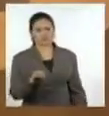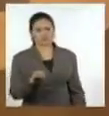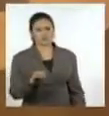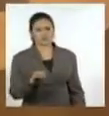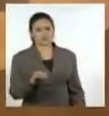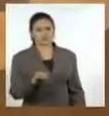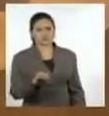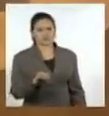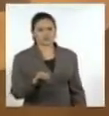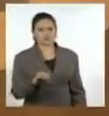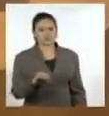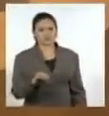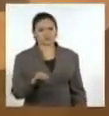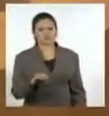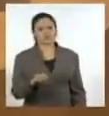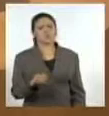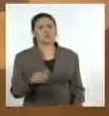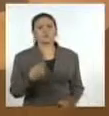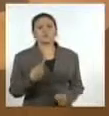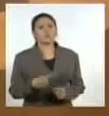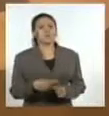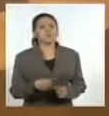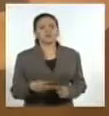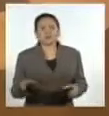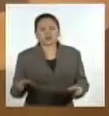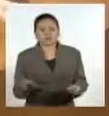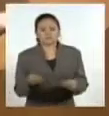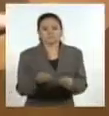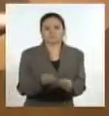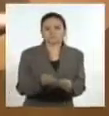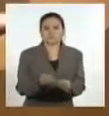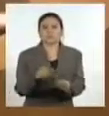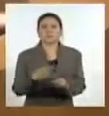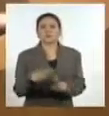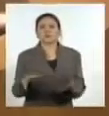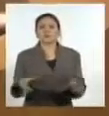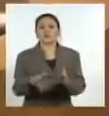dele com o Sarney, o que os juntou à época?